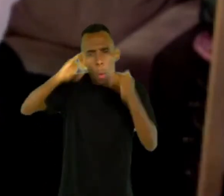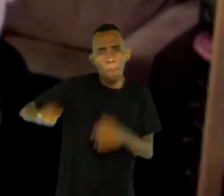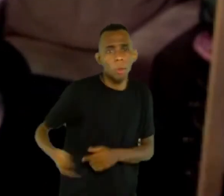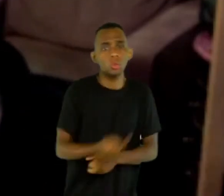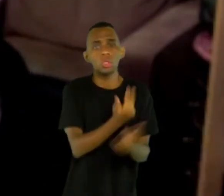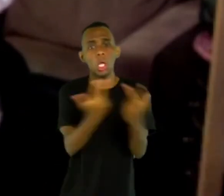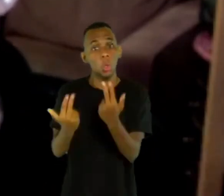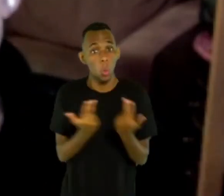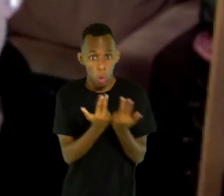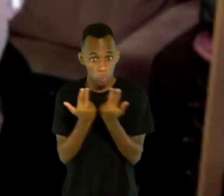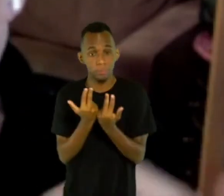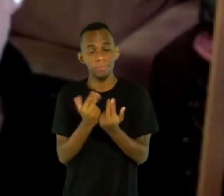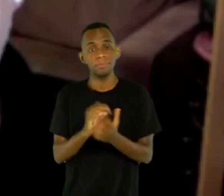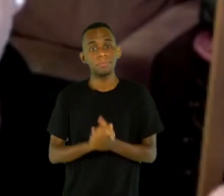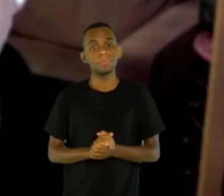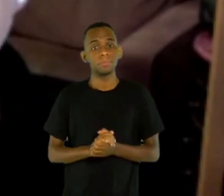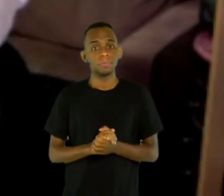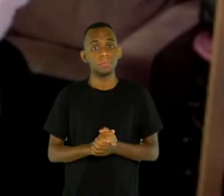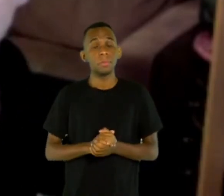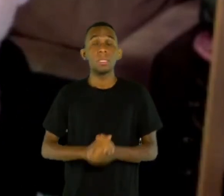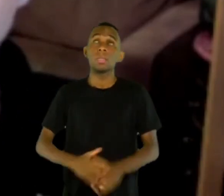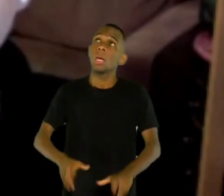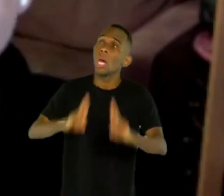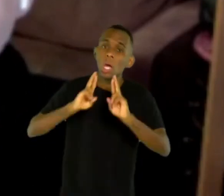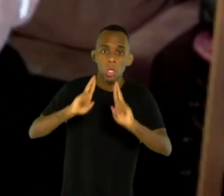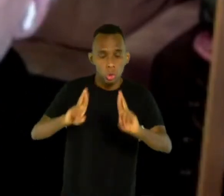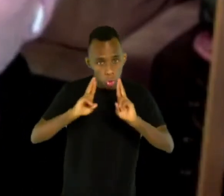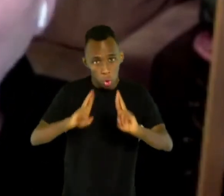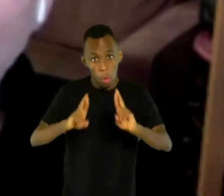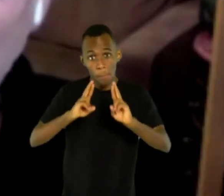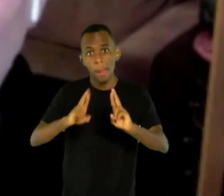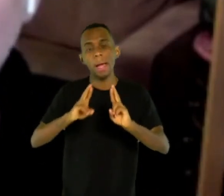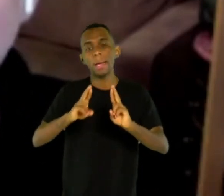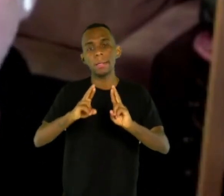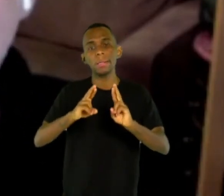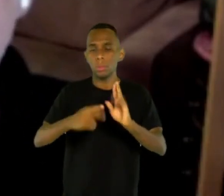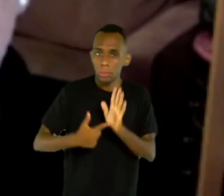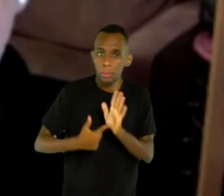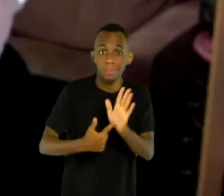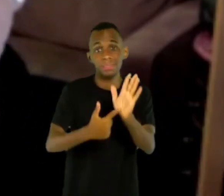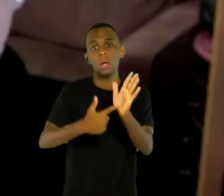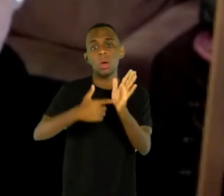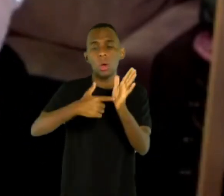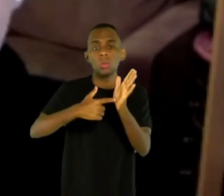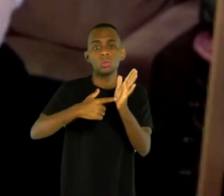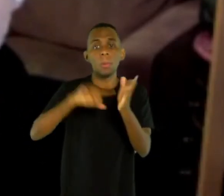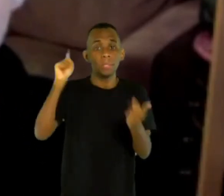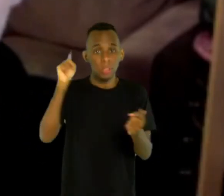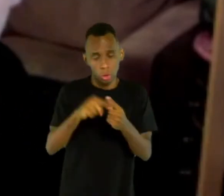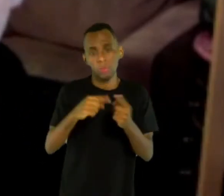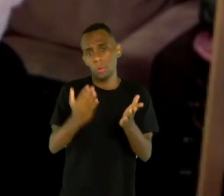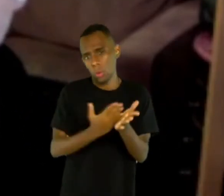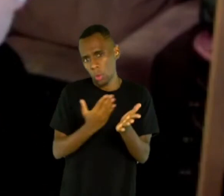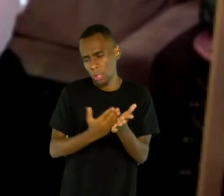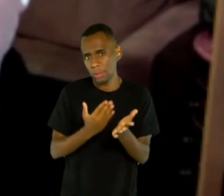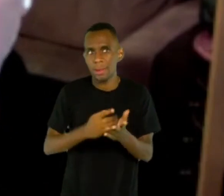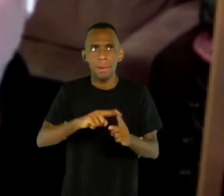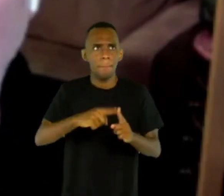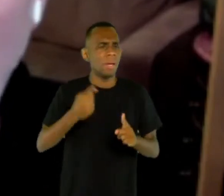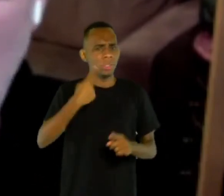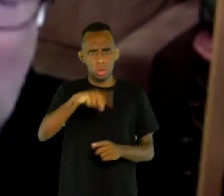Então, eu espero que seja esse o efeito que o livro tem, mas a gente nunca é dono do que a gente escreve,